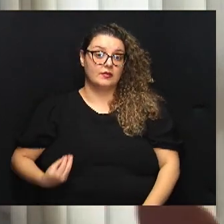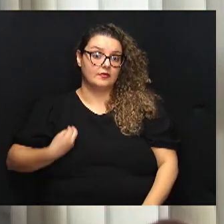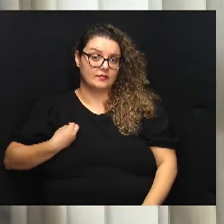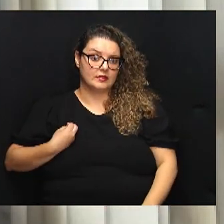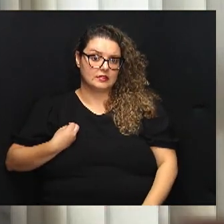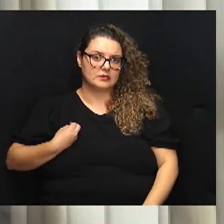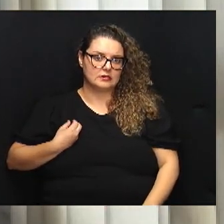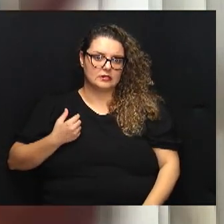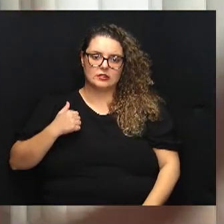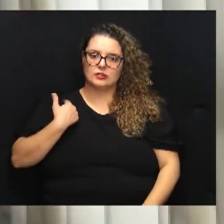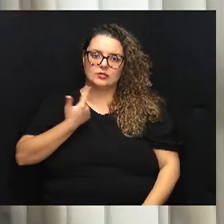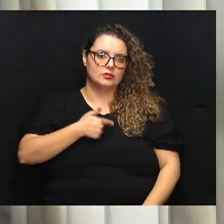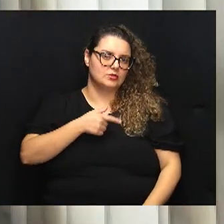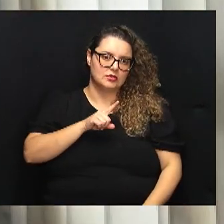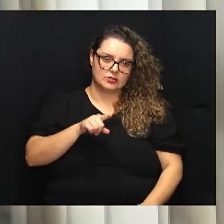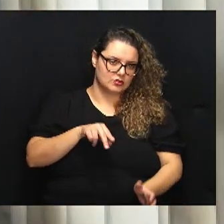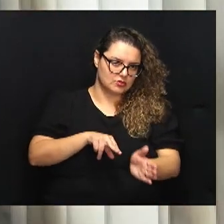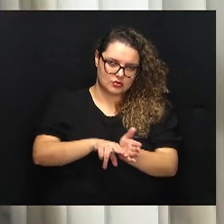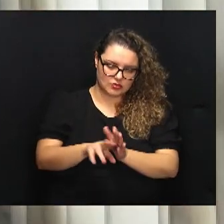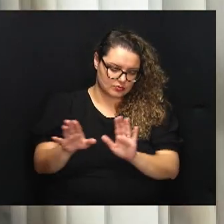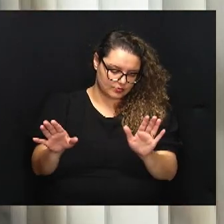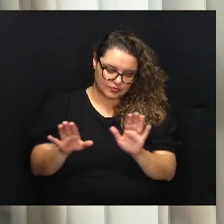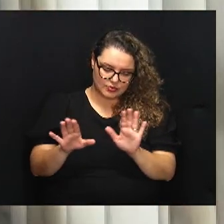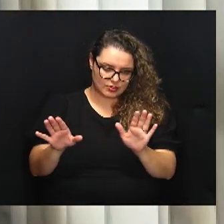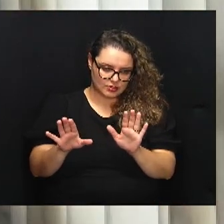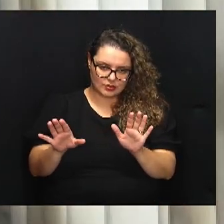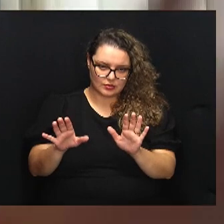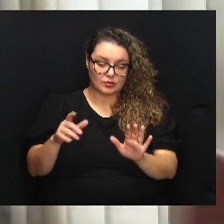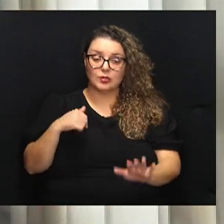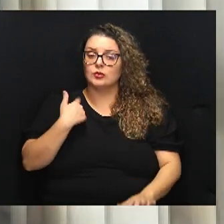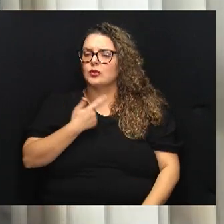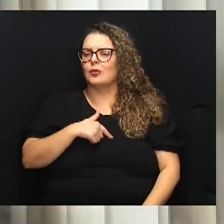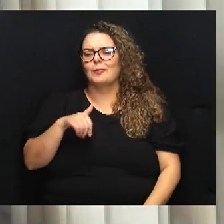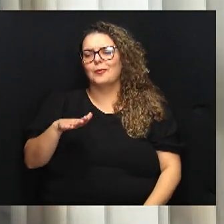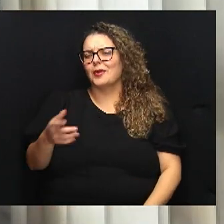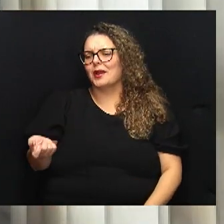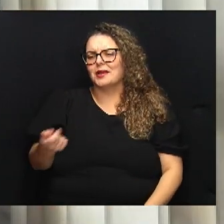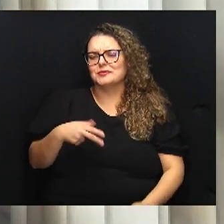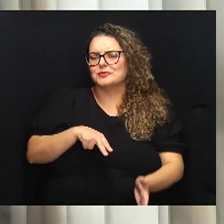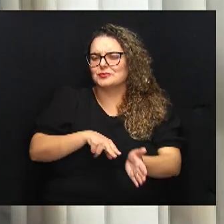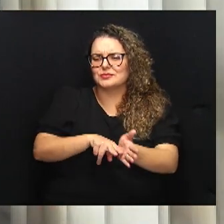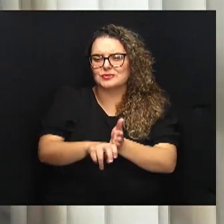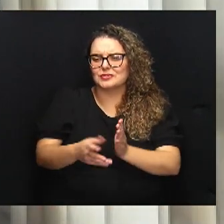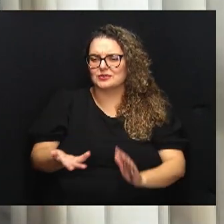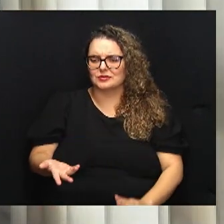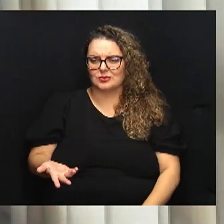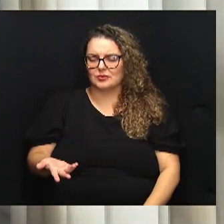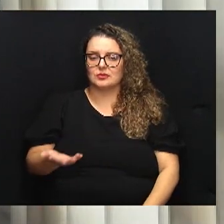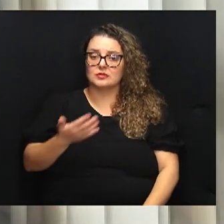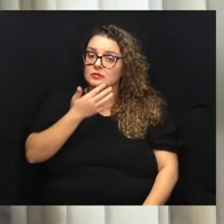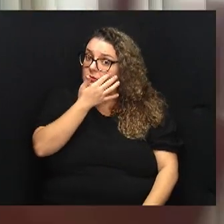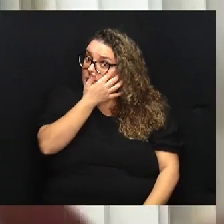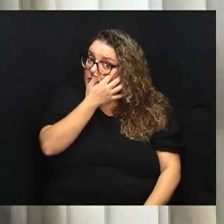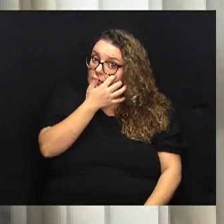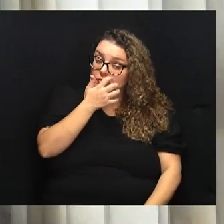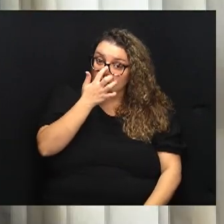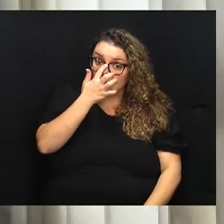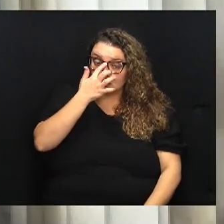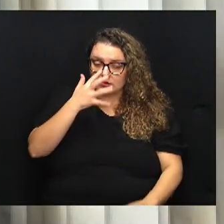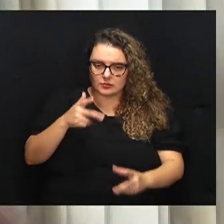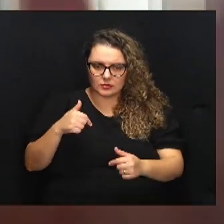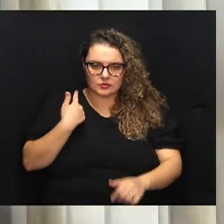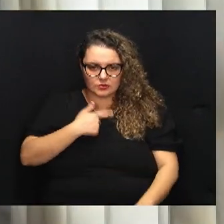não somos um diagnóstico, não é? Nós somos muito mais do que um diagnóstico. Então, todos nós